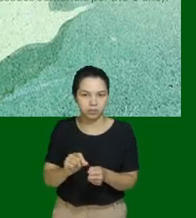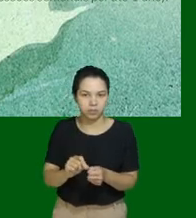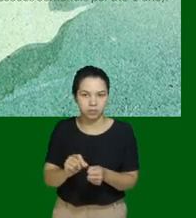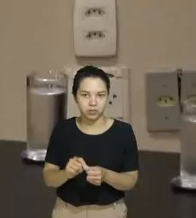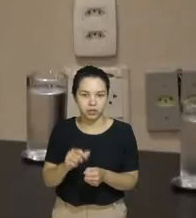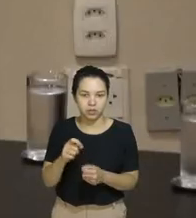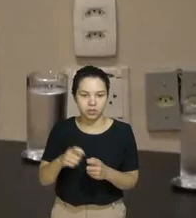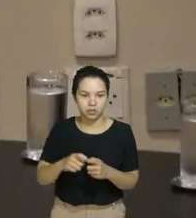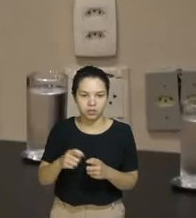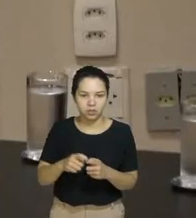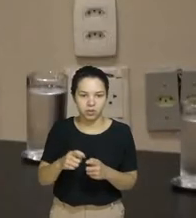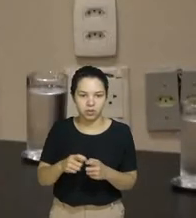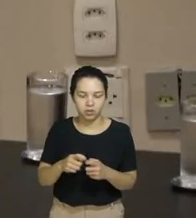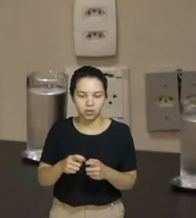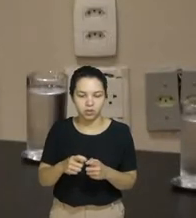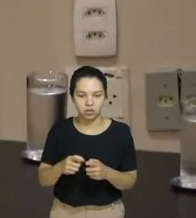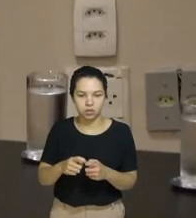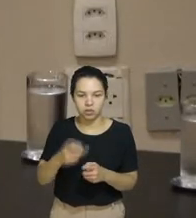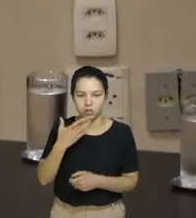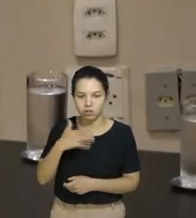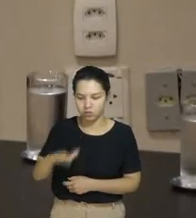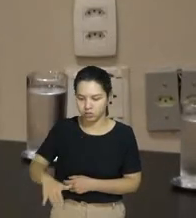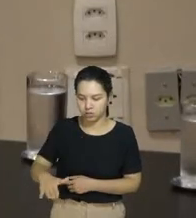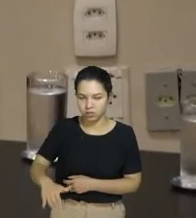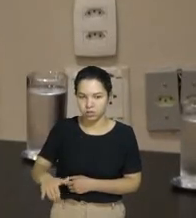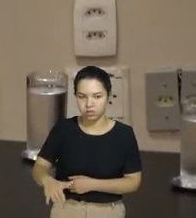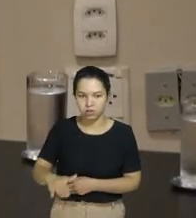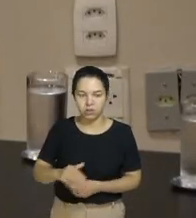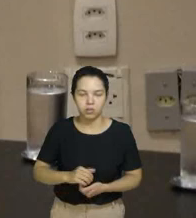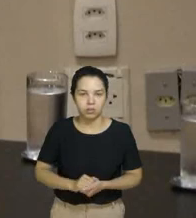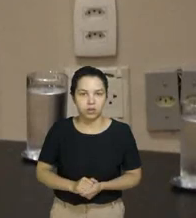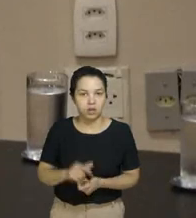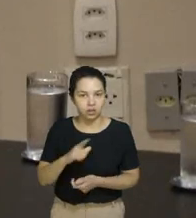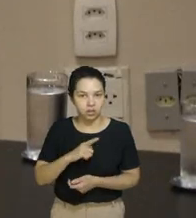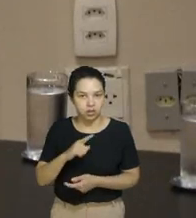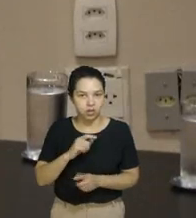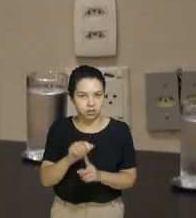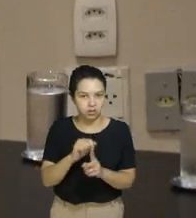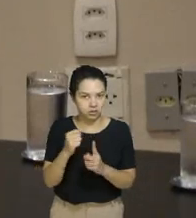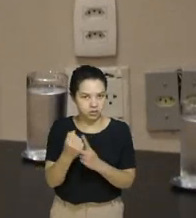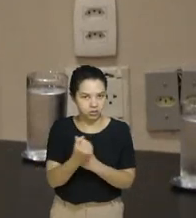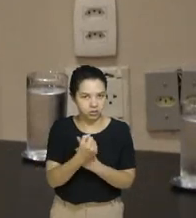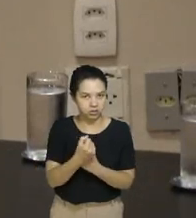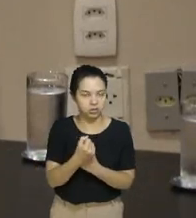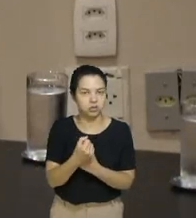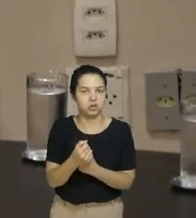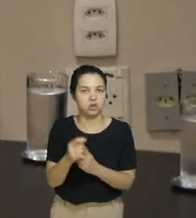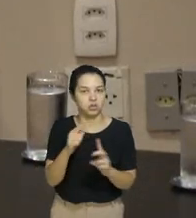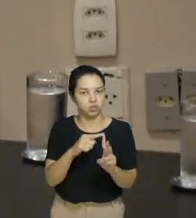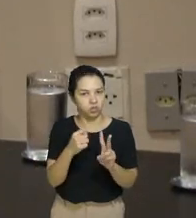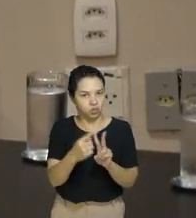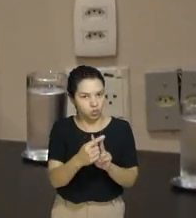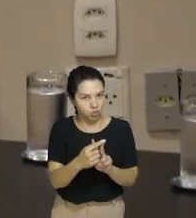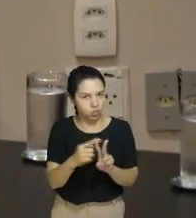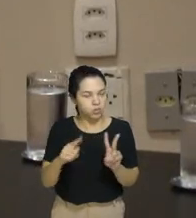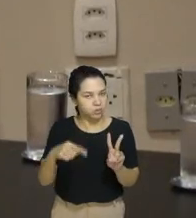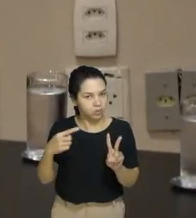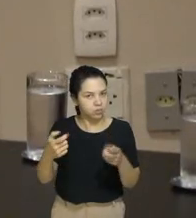pediatra e com a nossa assistente social. São duas assistentes sociais, depois eu vou falar da nossa equipe, né?